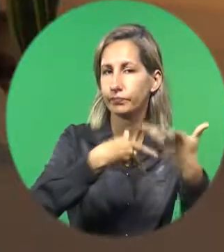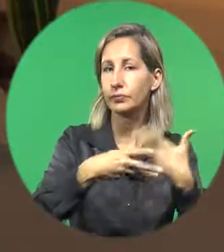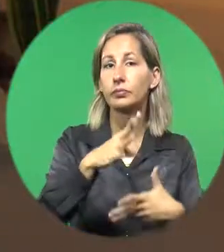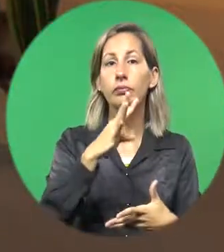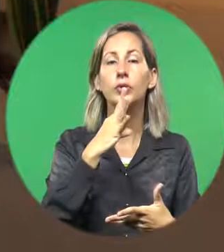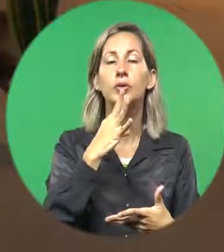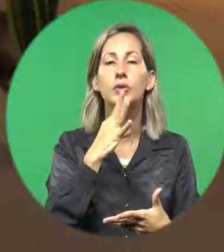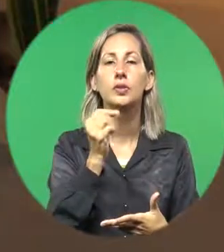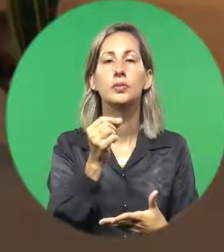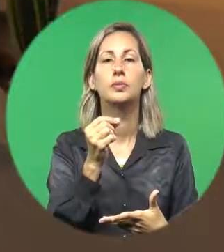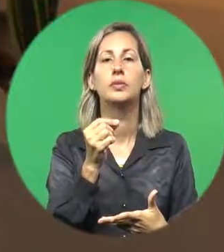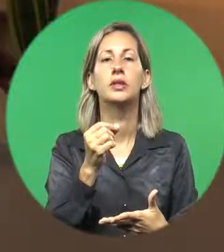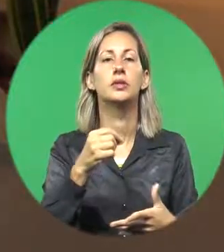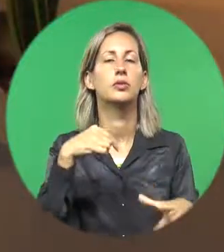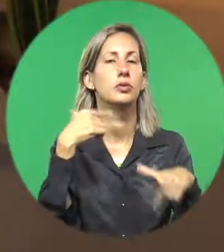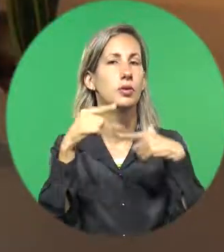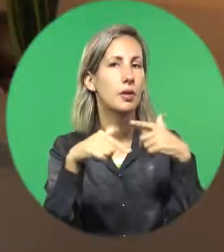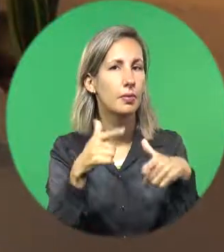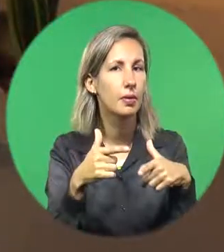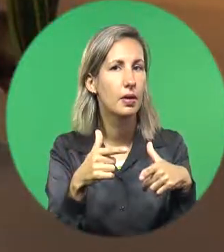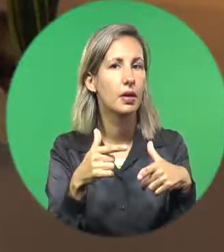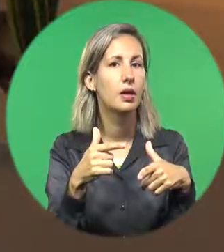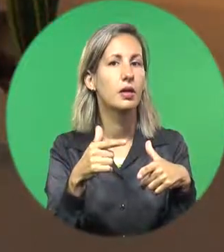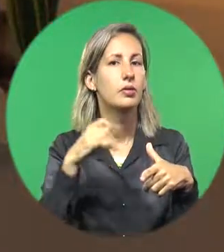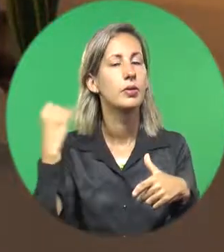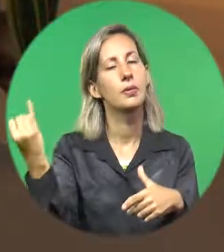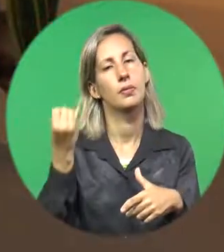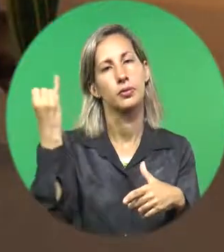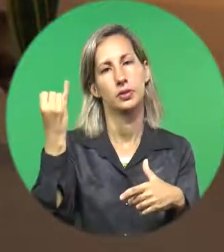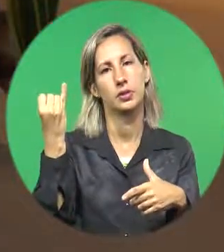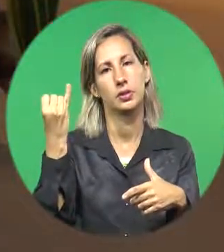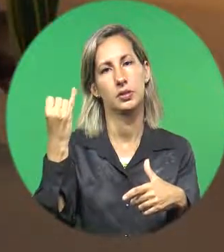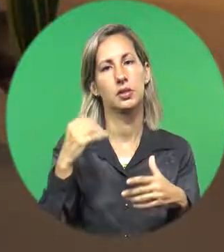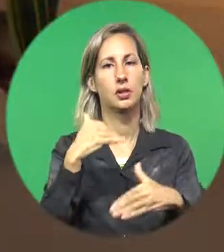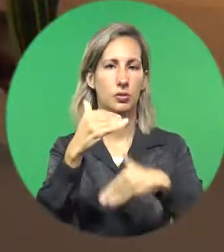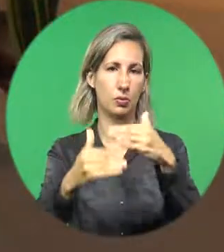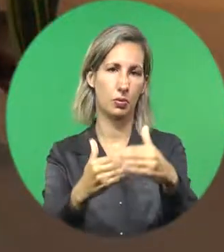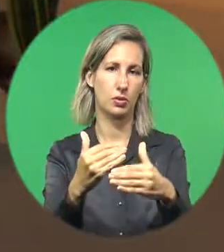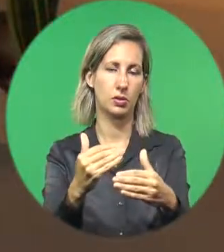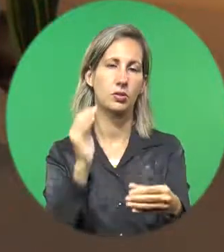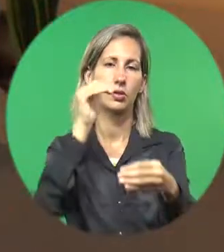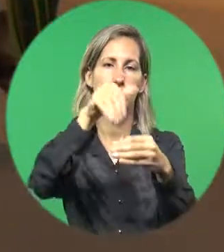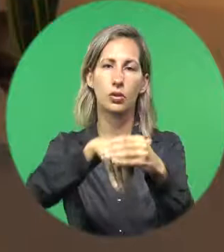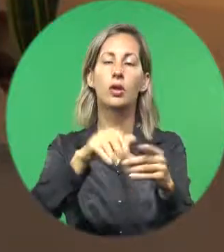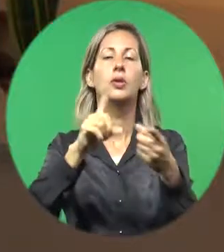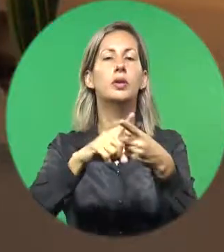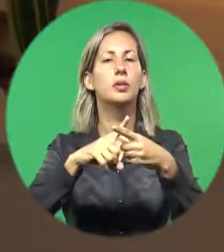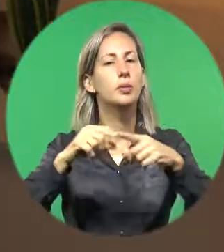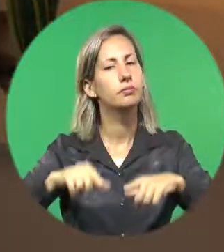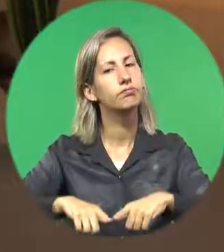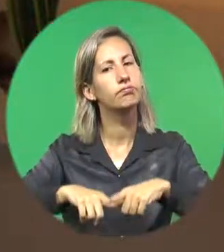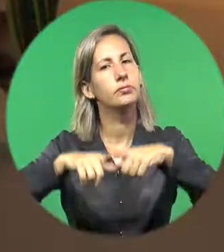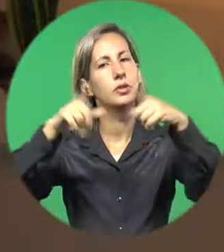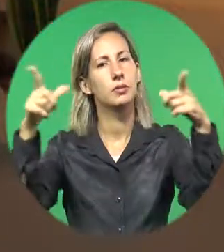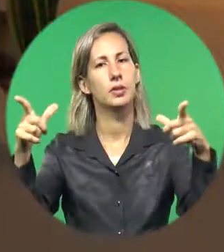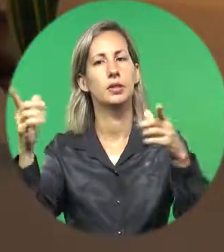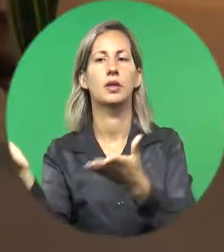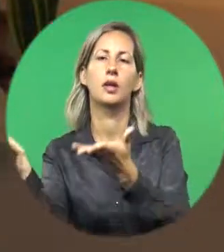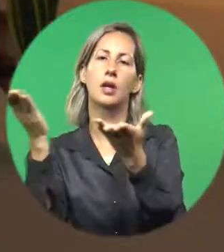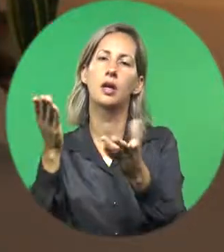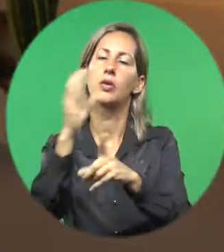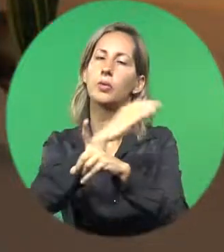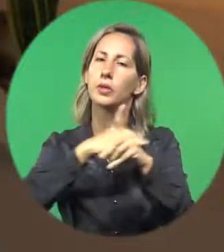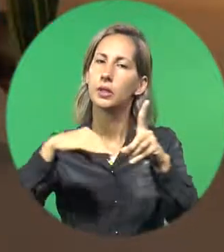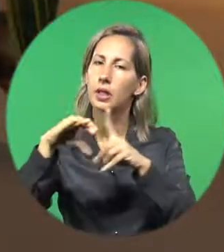um conhecimento sobre as suas atividades e sobre a importância do processo eleitoral, ele também se abre para receber